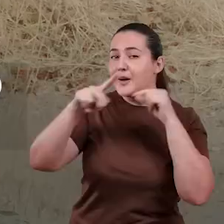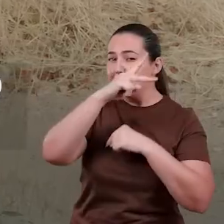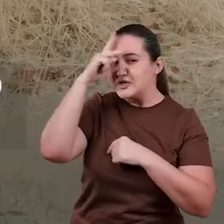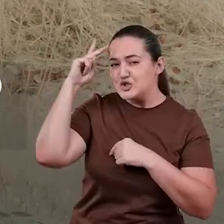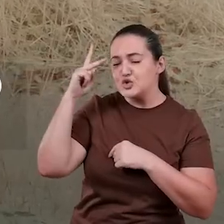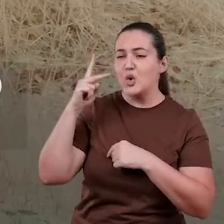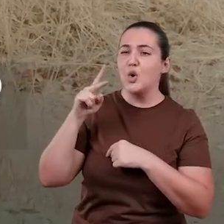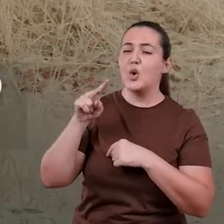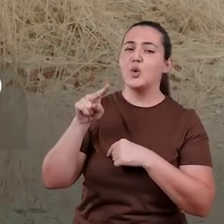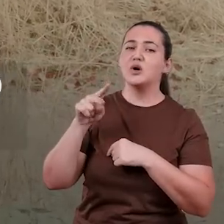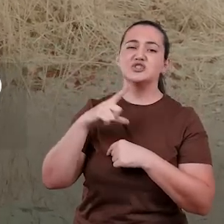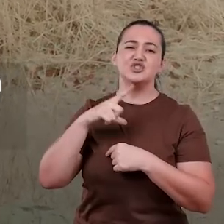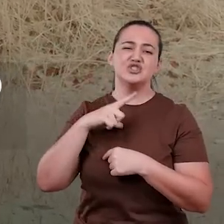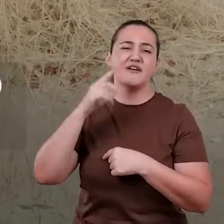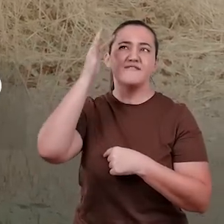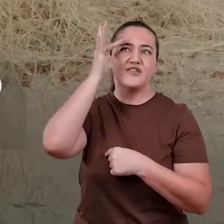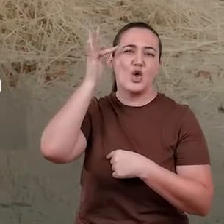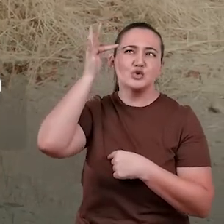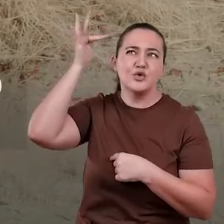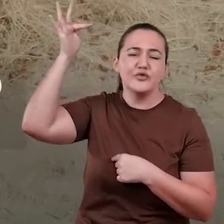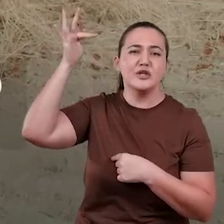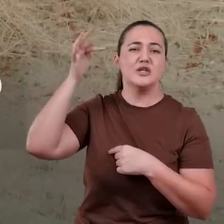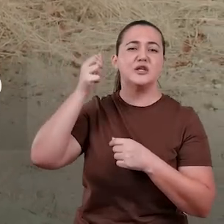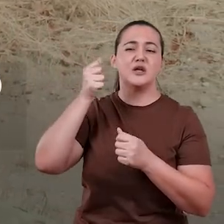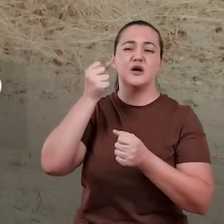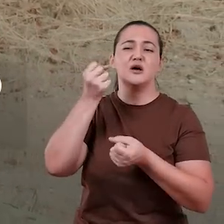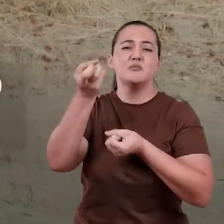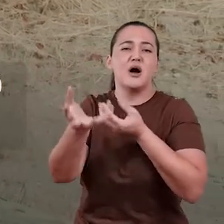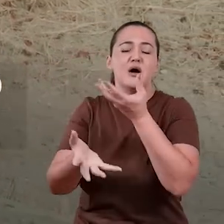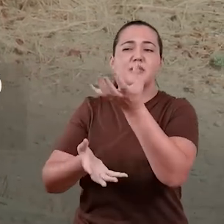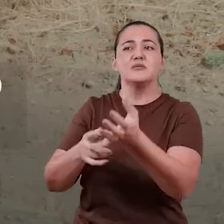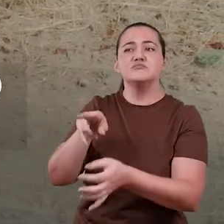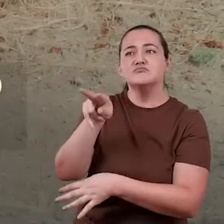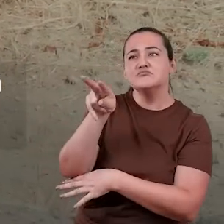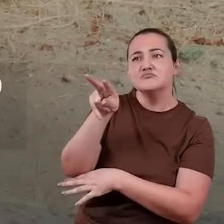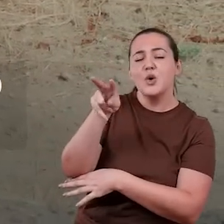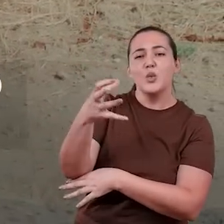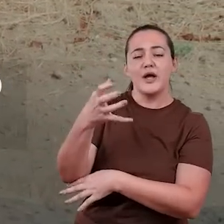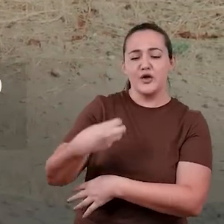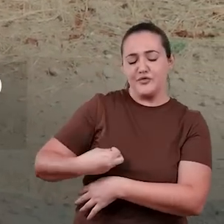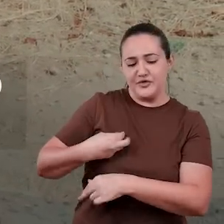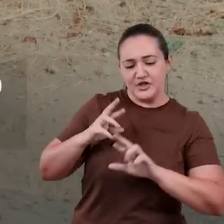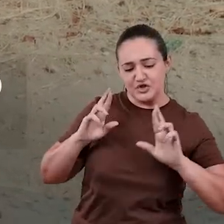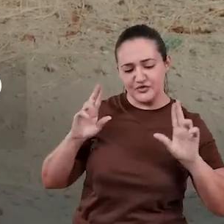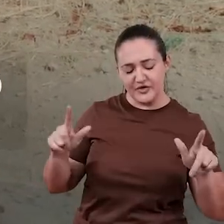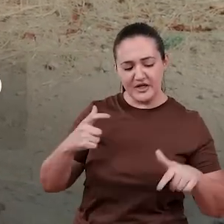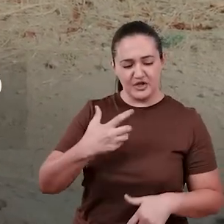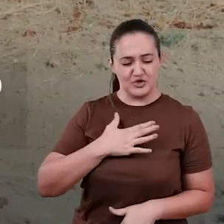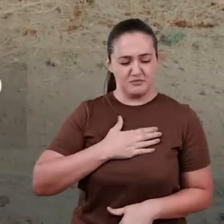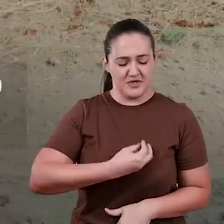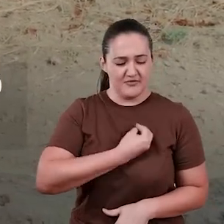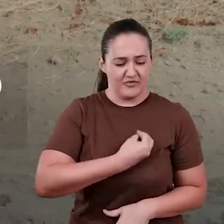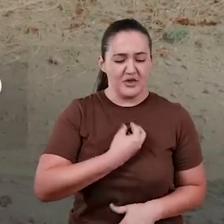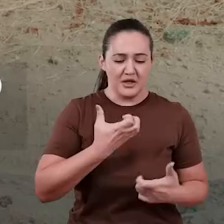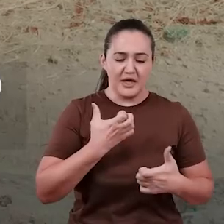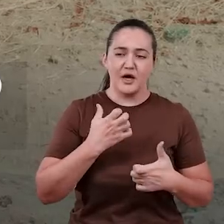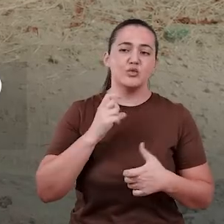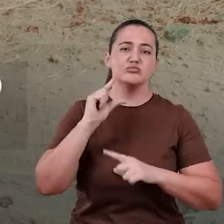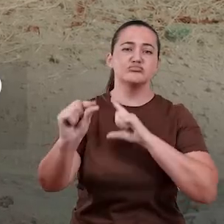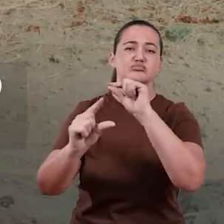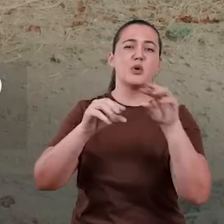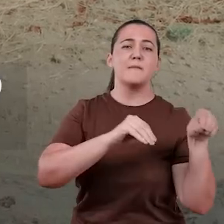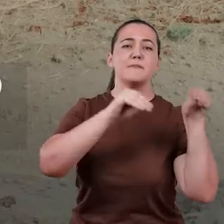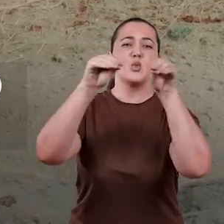filosófico, sair dos grandes centros. E o movimento dos estoicos foi tão famoso que ele acabou assim